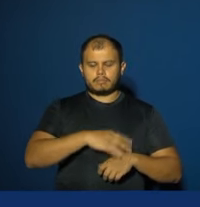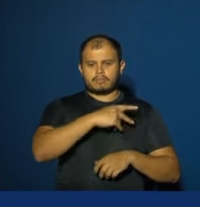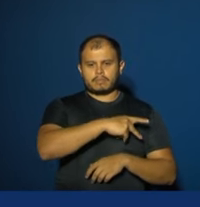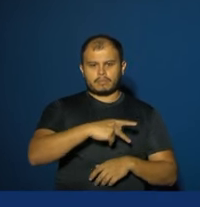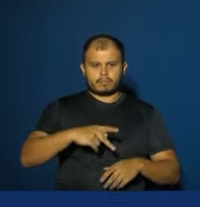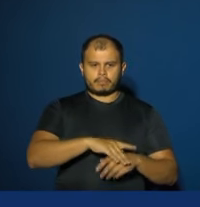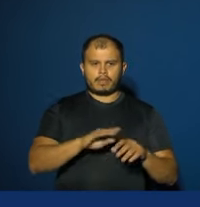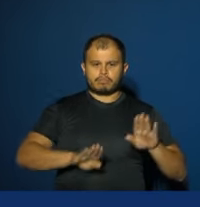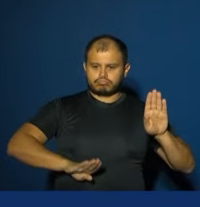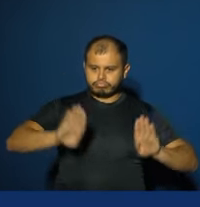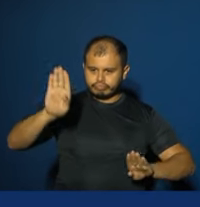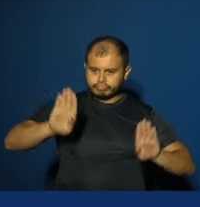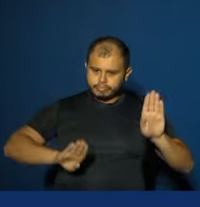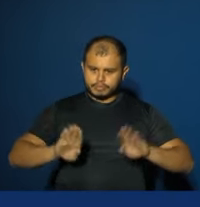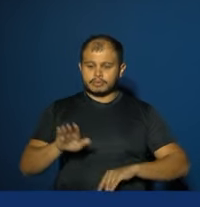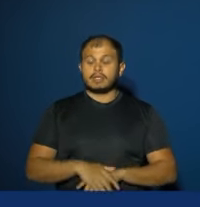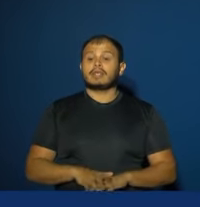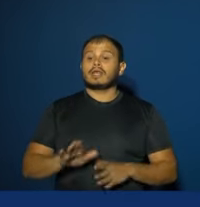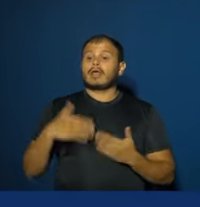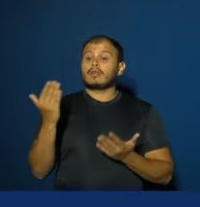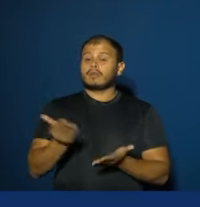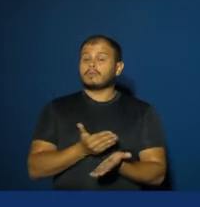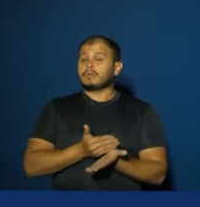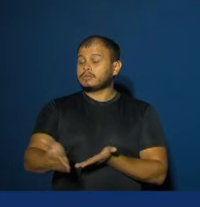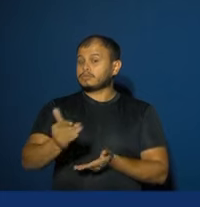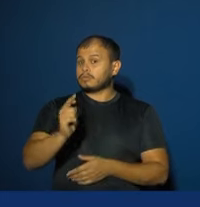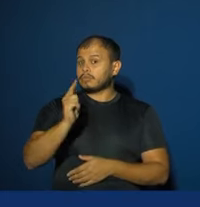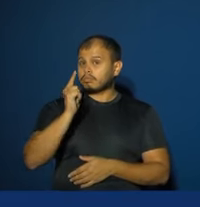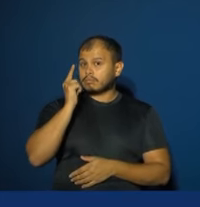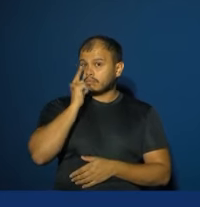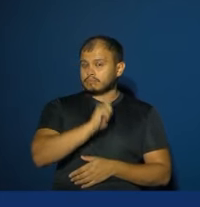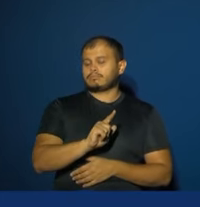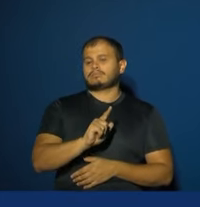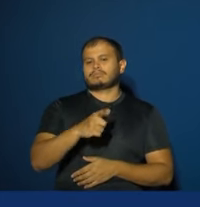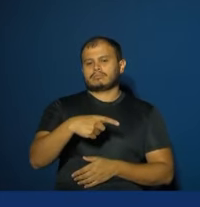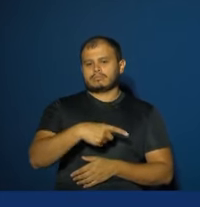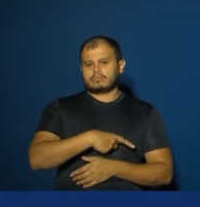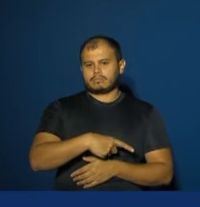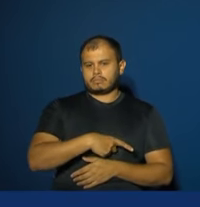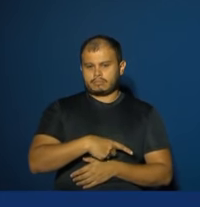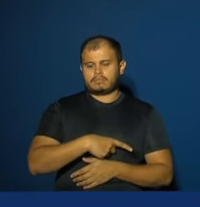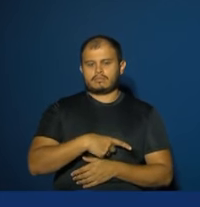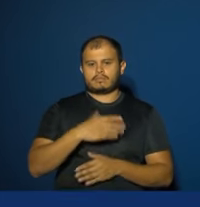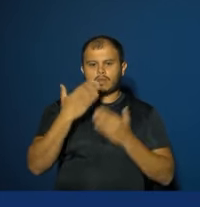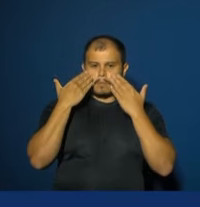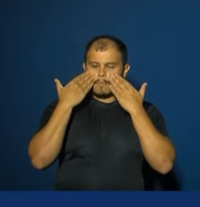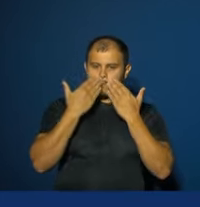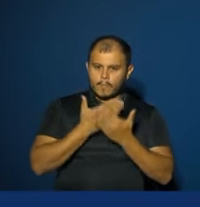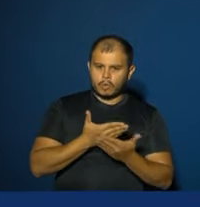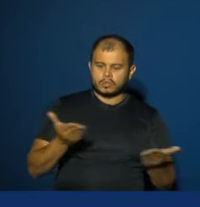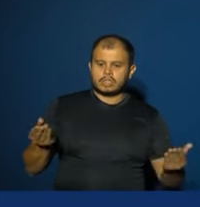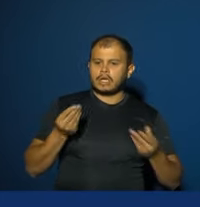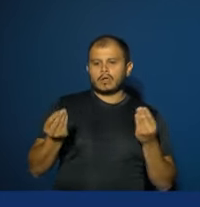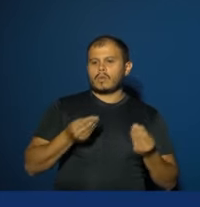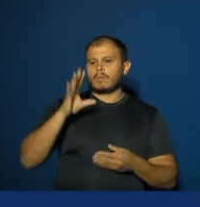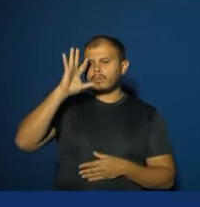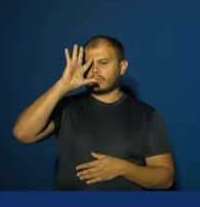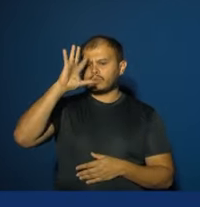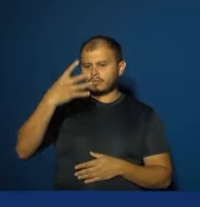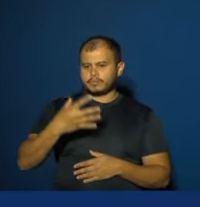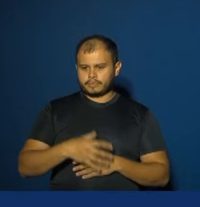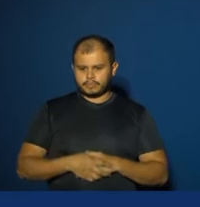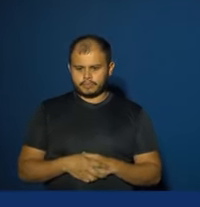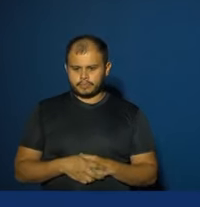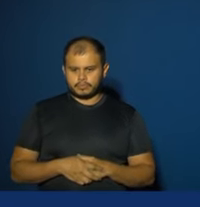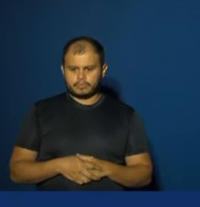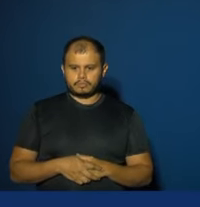Corsan e ali foi um primeiro passo né para começar a mostrar o caminho da solução porque o que